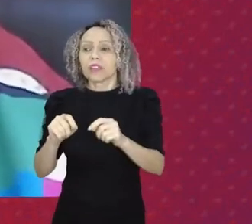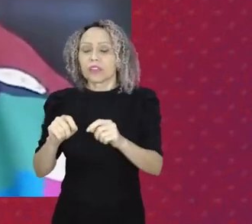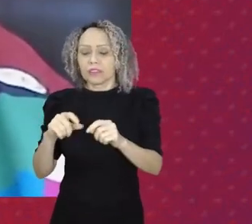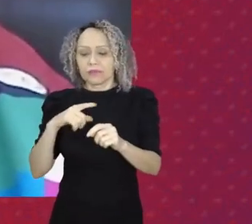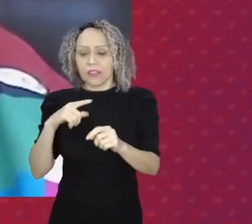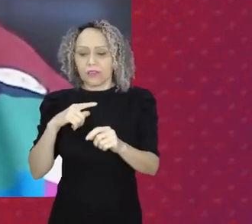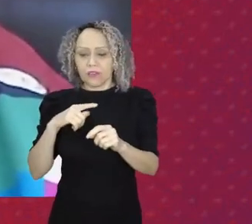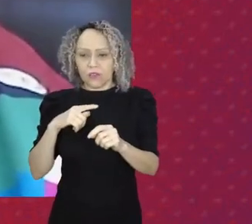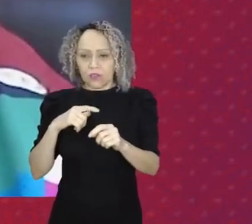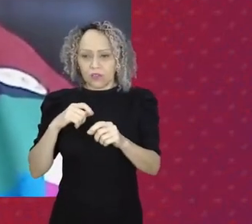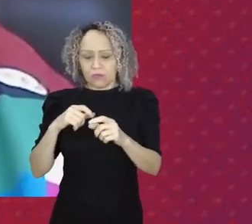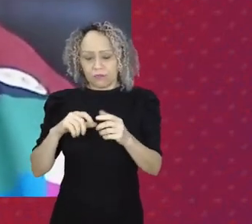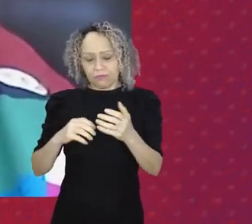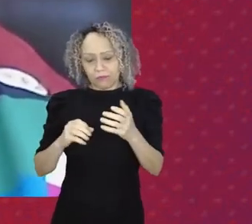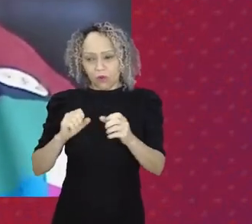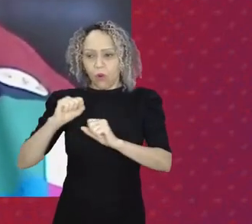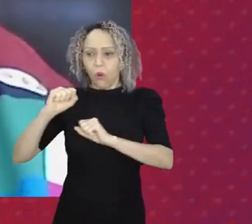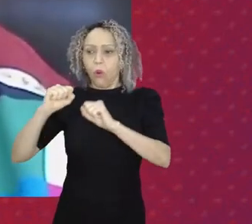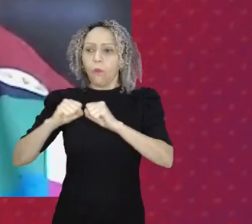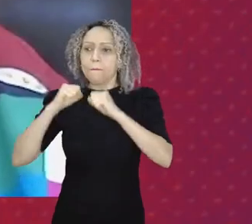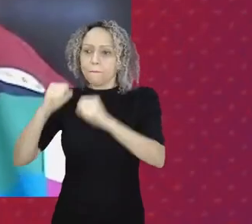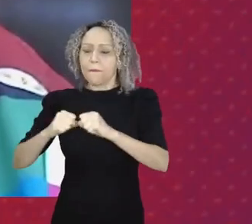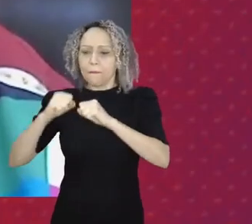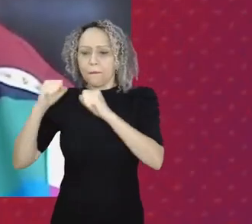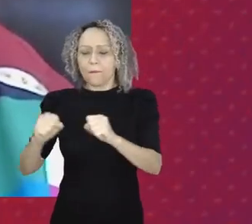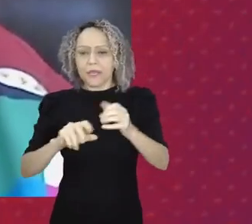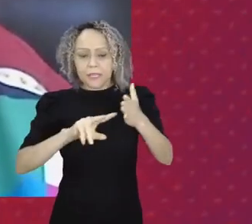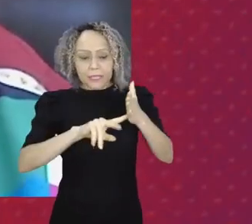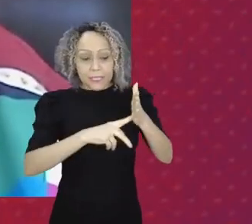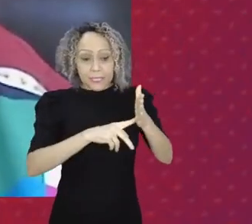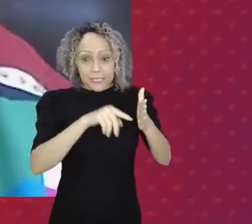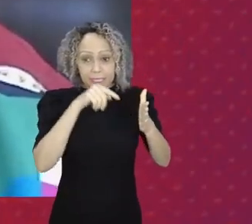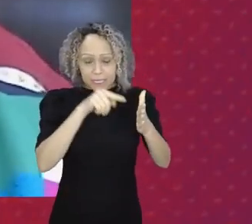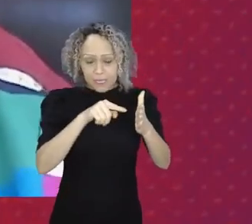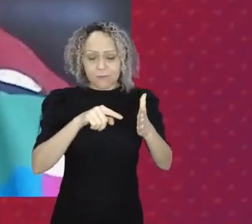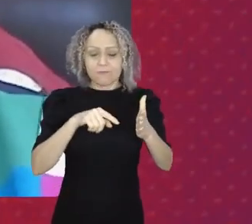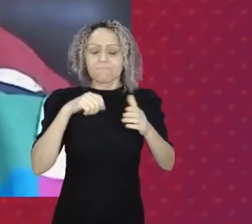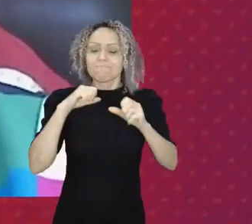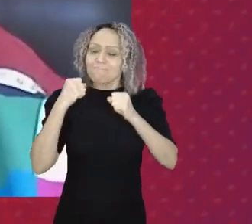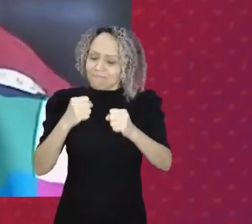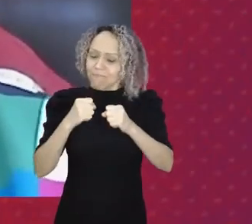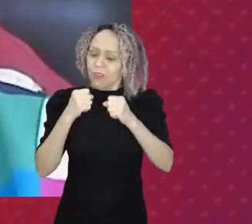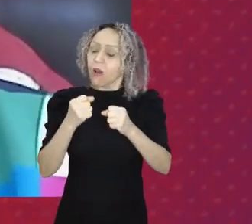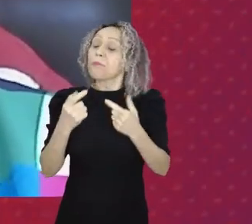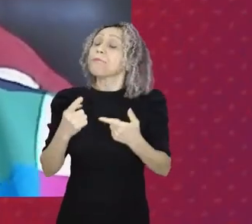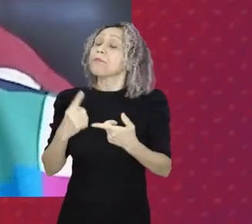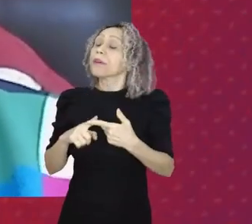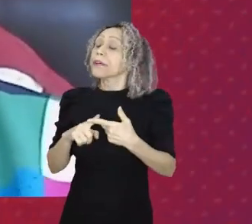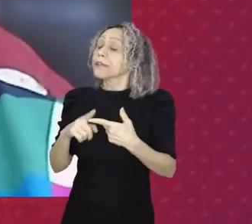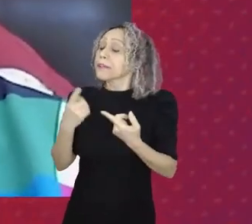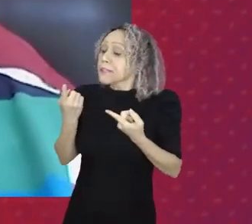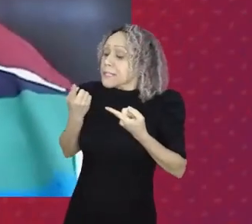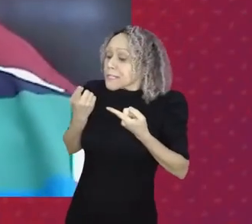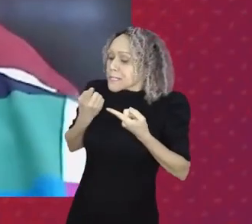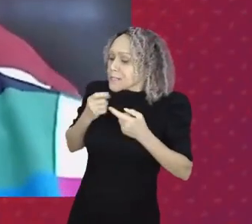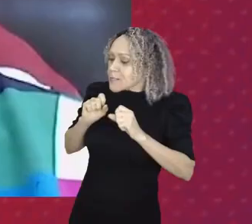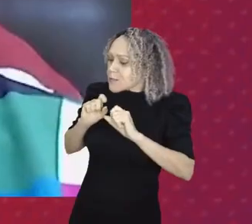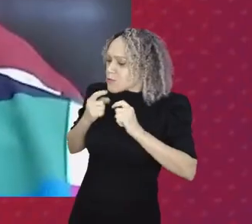direito a eliminar o arroz salarial, ou diminuir o arroz salarial,